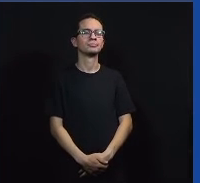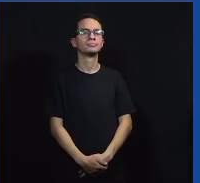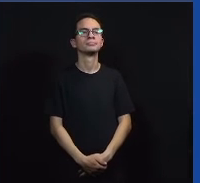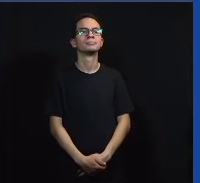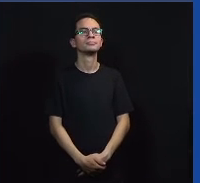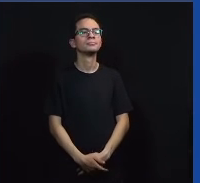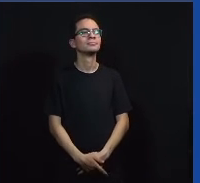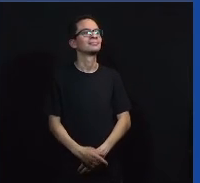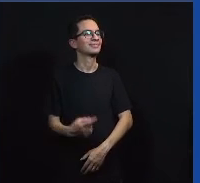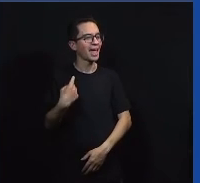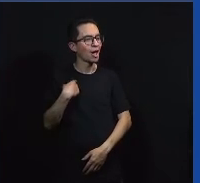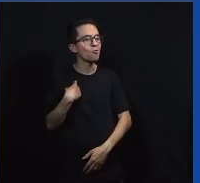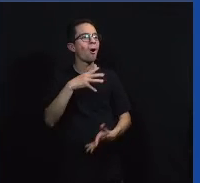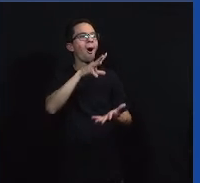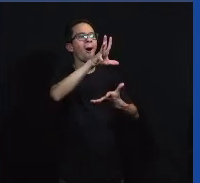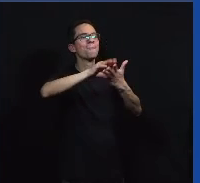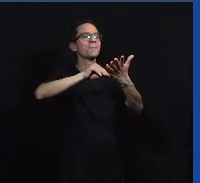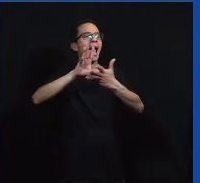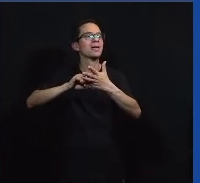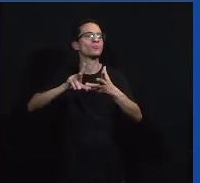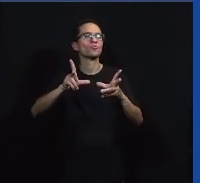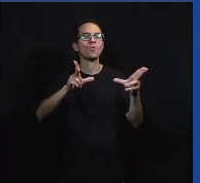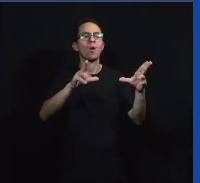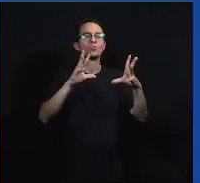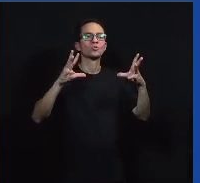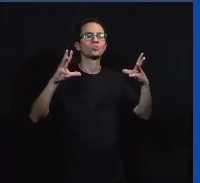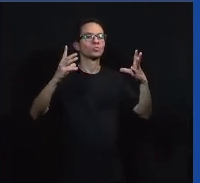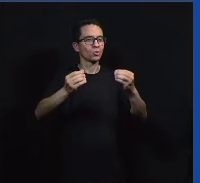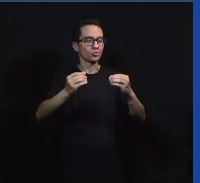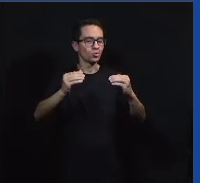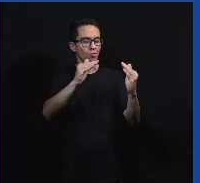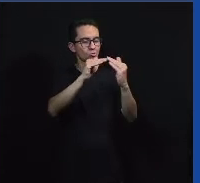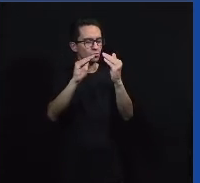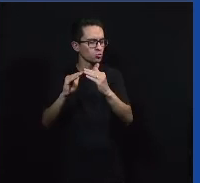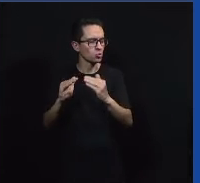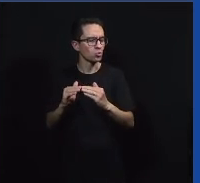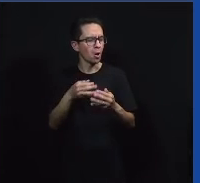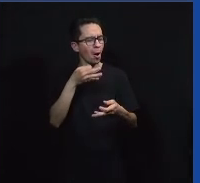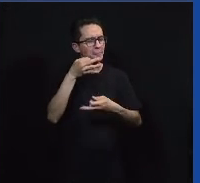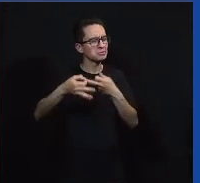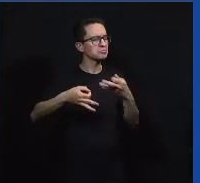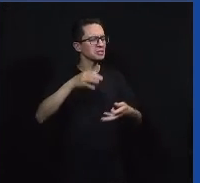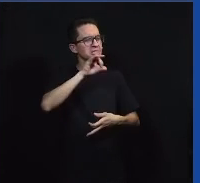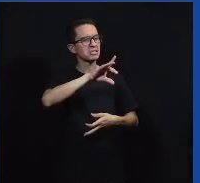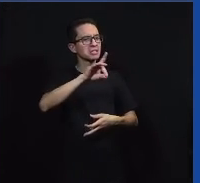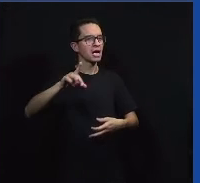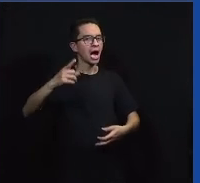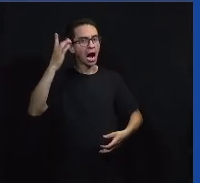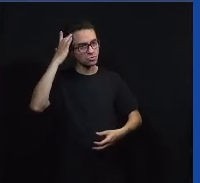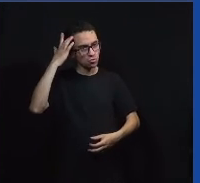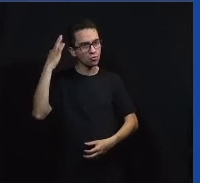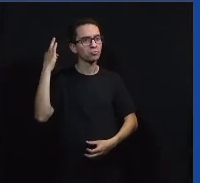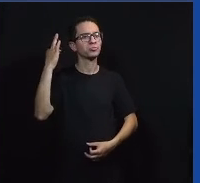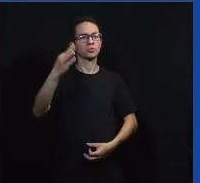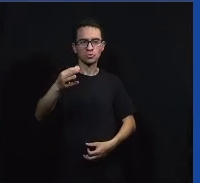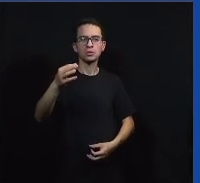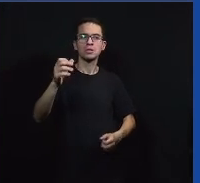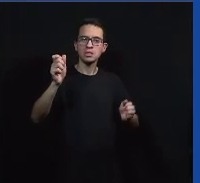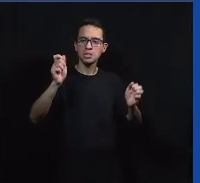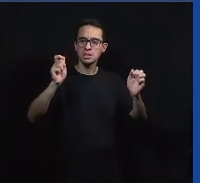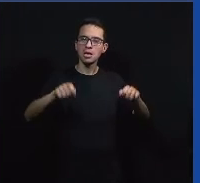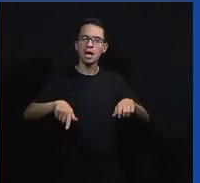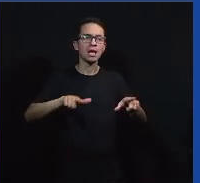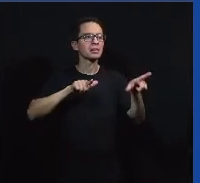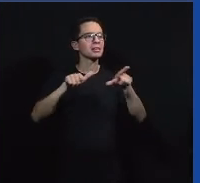do que todo mundo falou, eu concordo com todas as falas e acho que essa visão mesmo, a gente na política sempre trabalha,